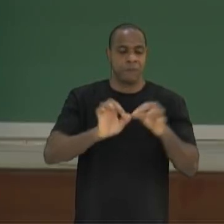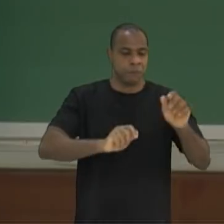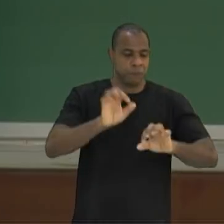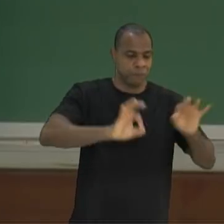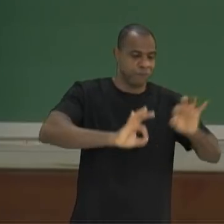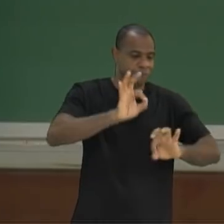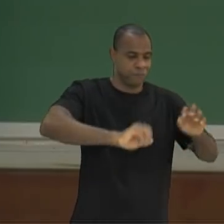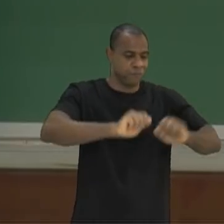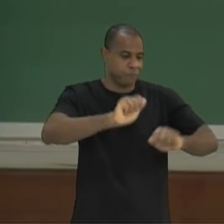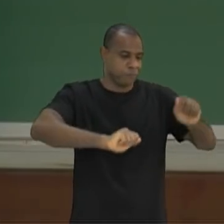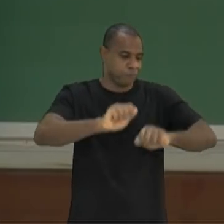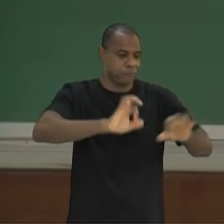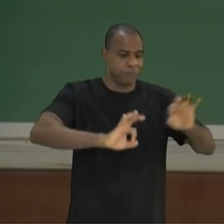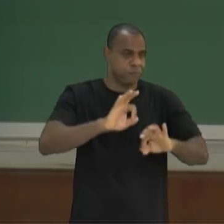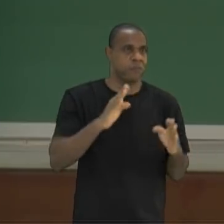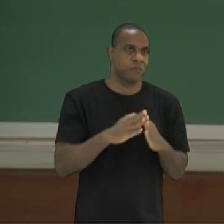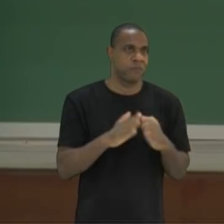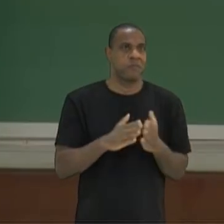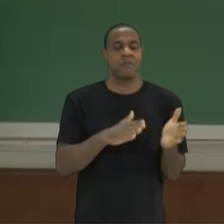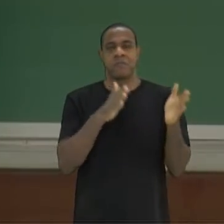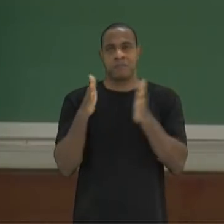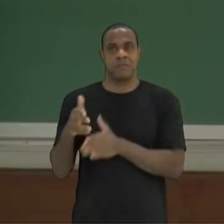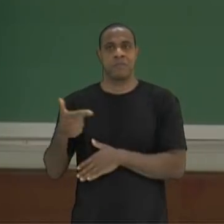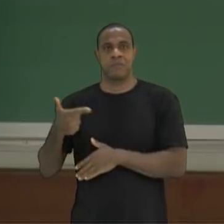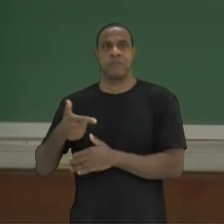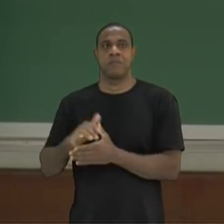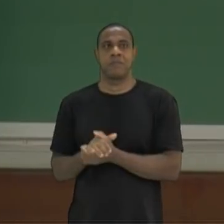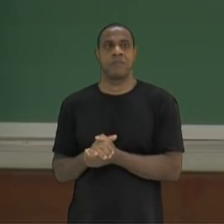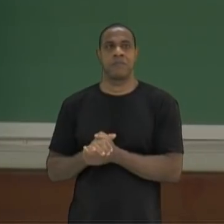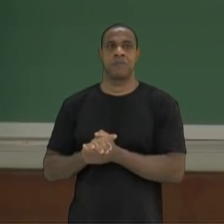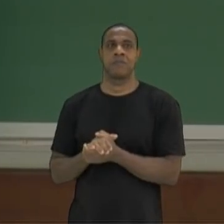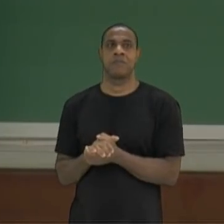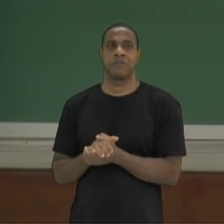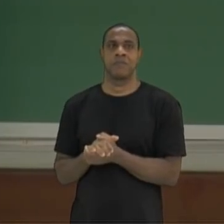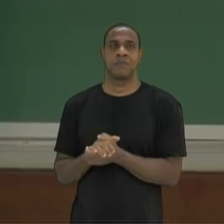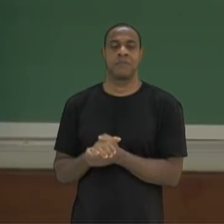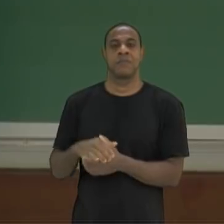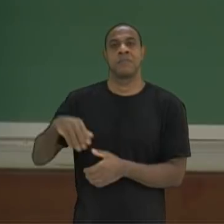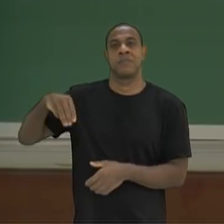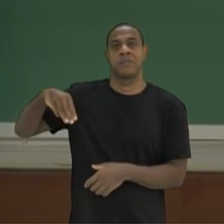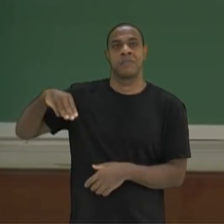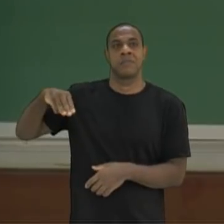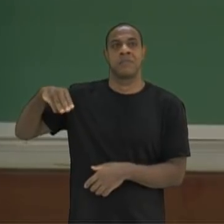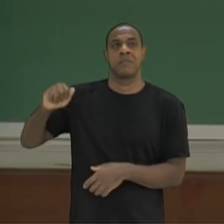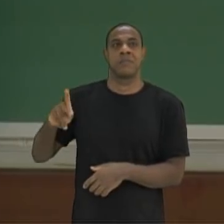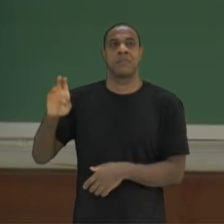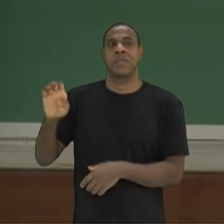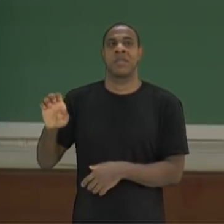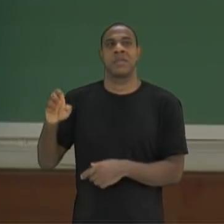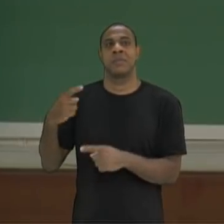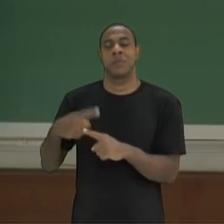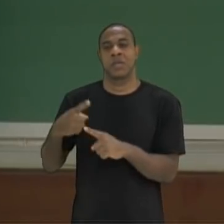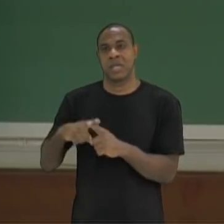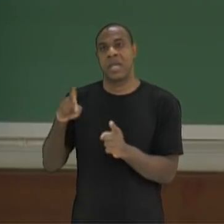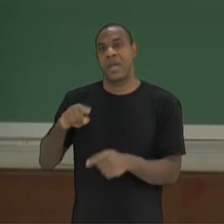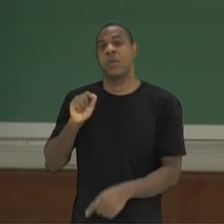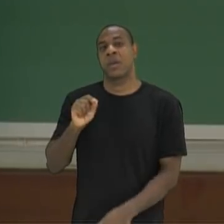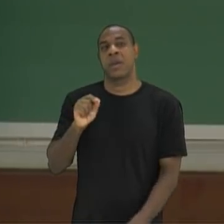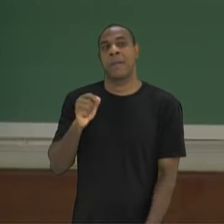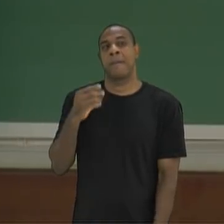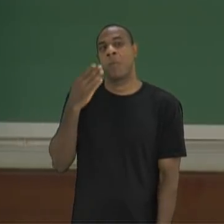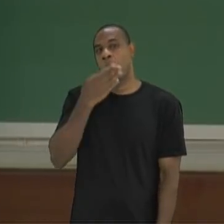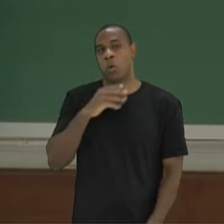fazendo as tarefas de casa lá. E a número 2, let's make a cake, porque é um bolo. Lembra que a teacher falou?